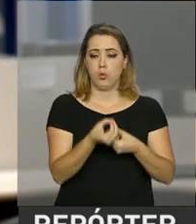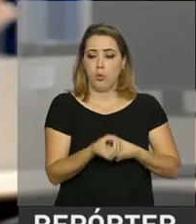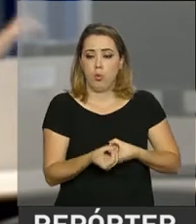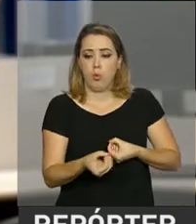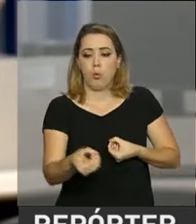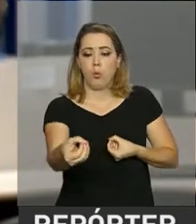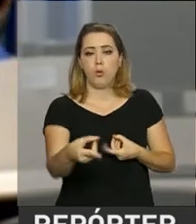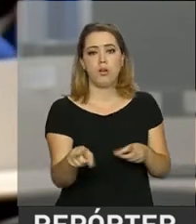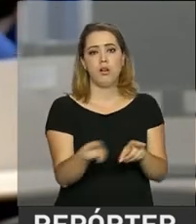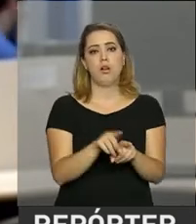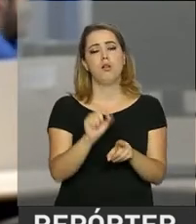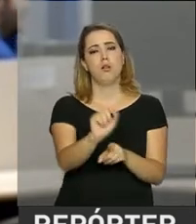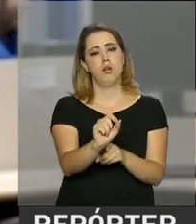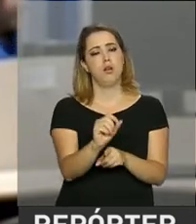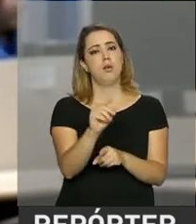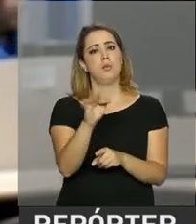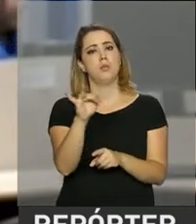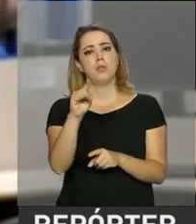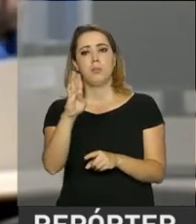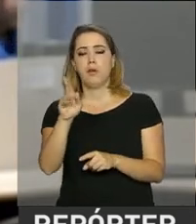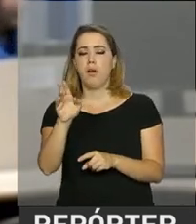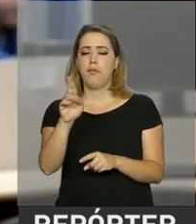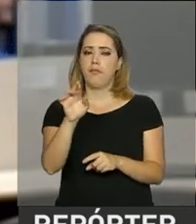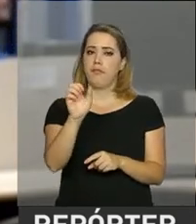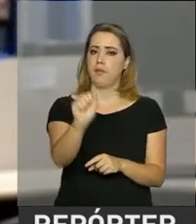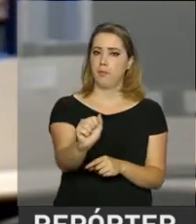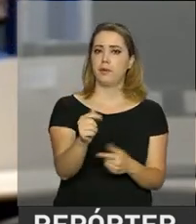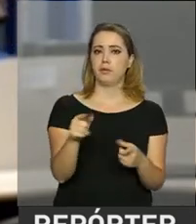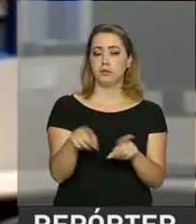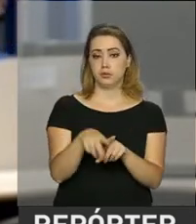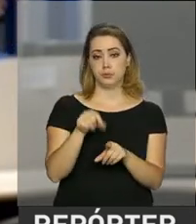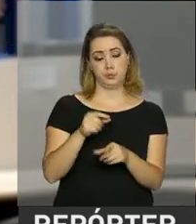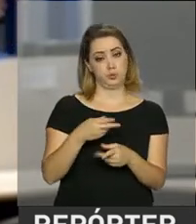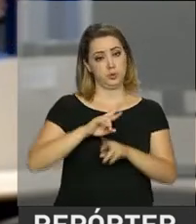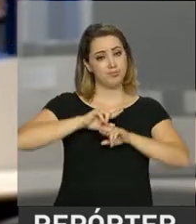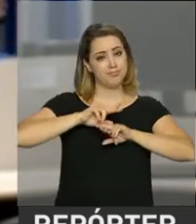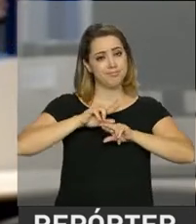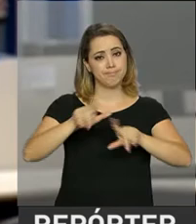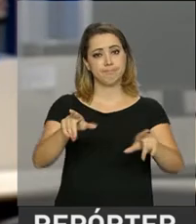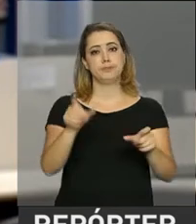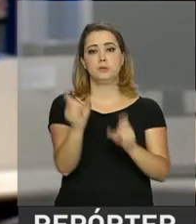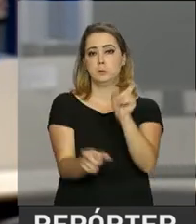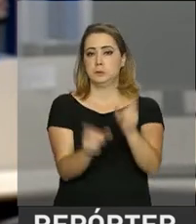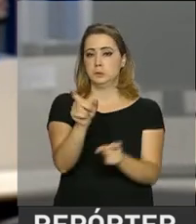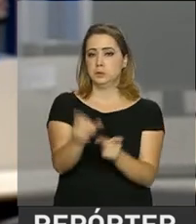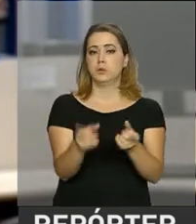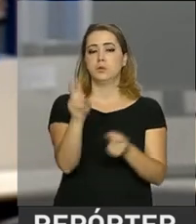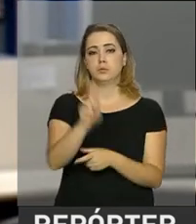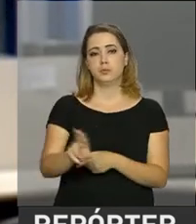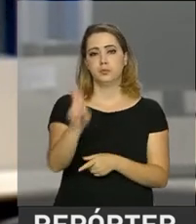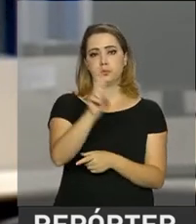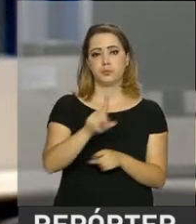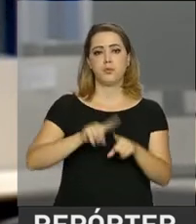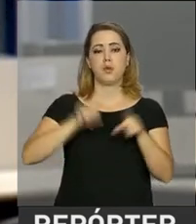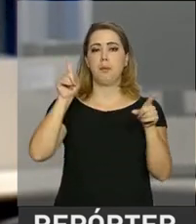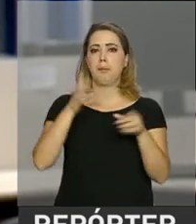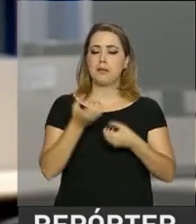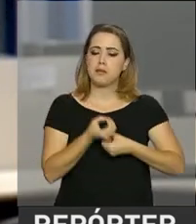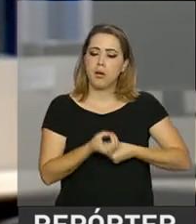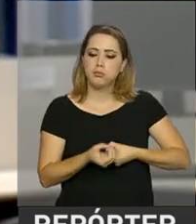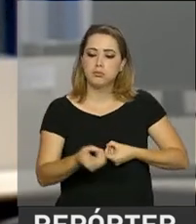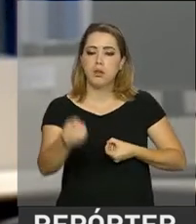mil ea fibra ótica com um milhão setecentos e trinta mil conexões mas a transmissão com fibra ótica foi a que mais cresceu